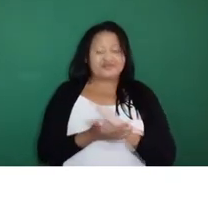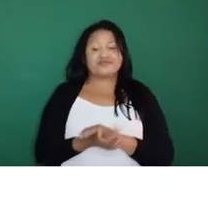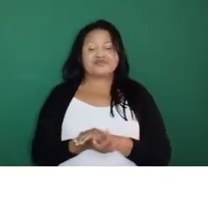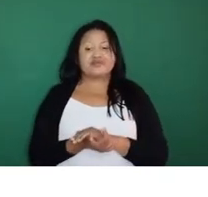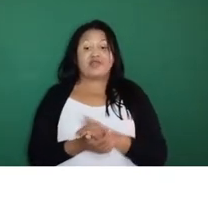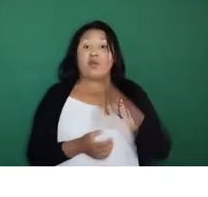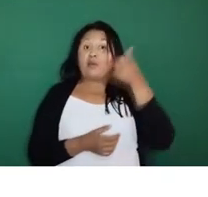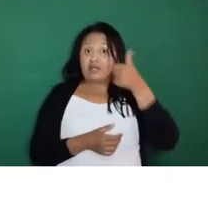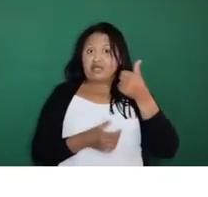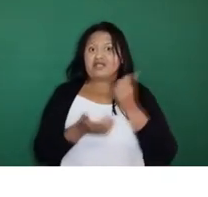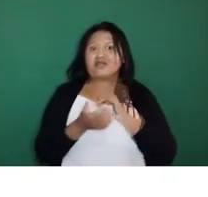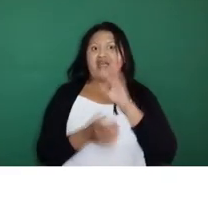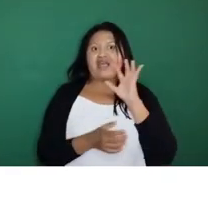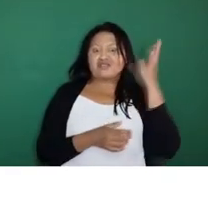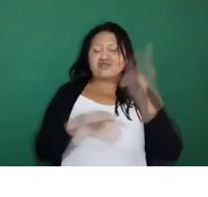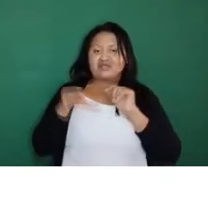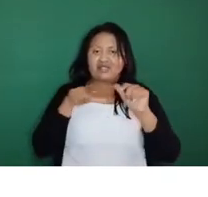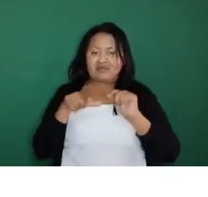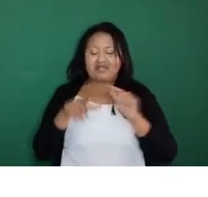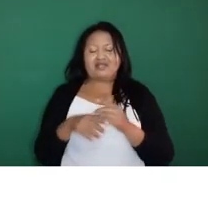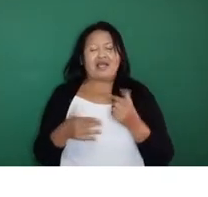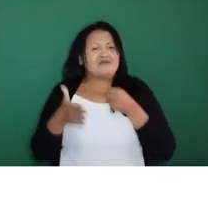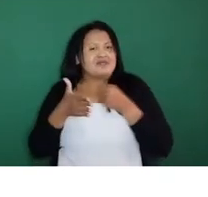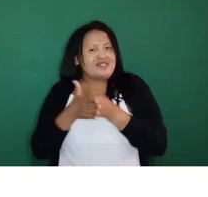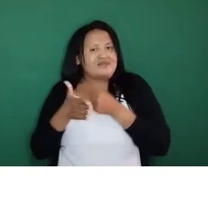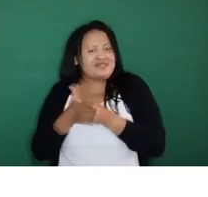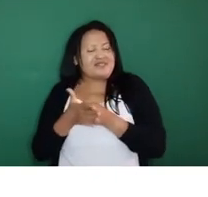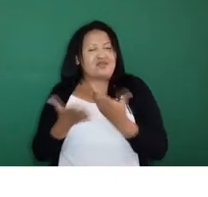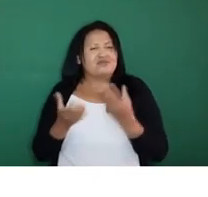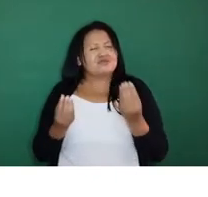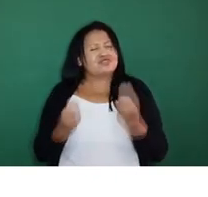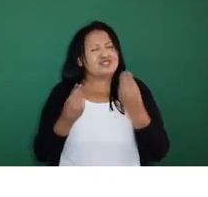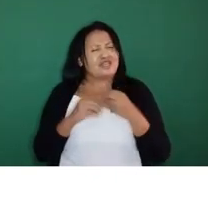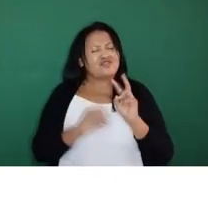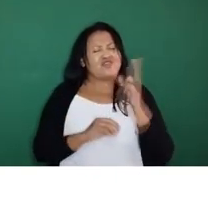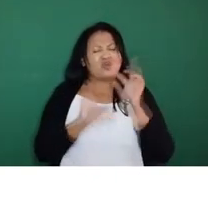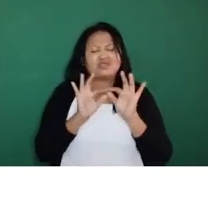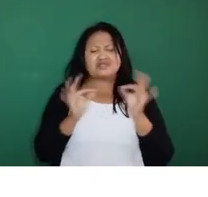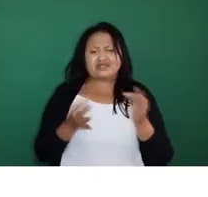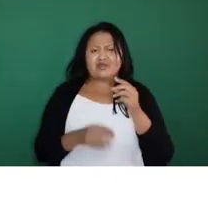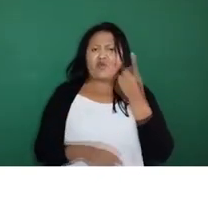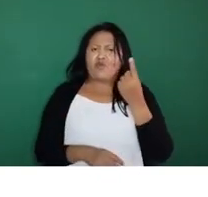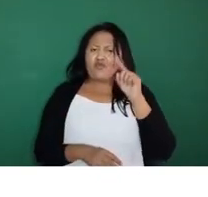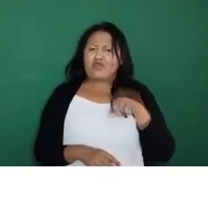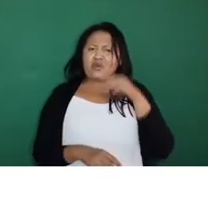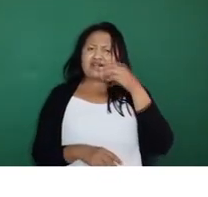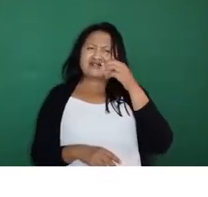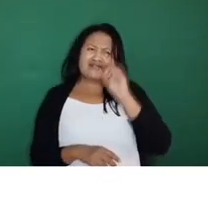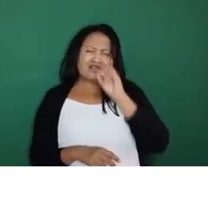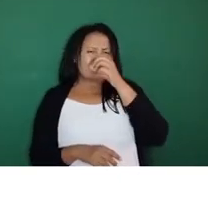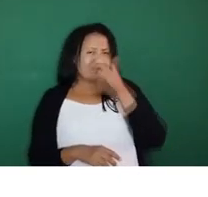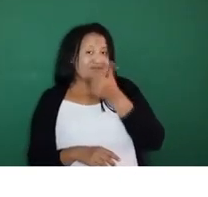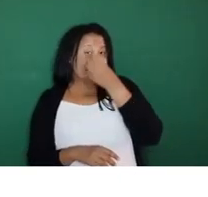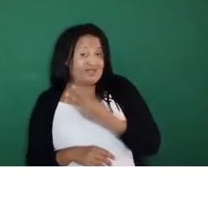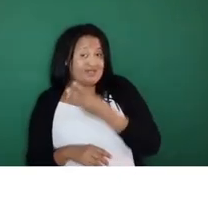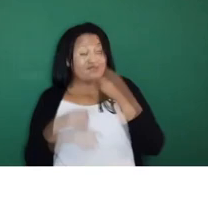então primeiro trabalho é a pressão agora eu volto a dizer a pressão foi nos dado com o valor bem específico né 1,013 você